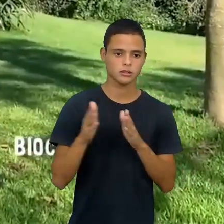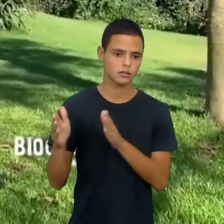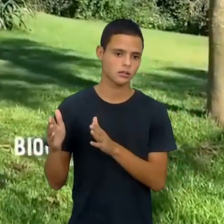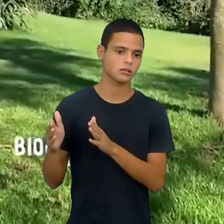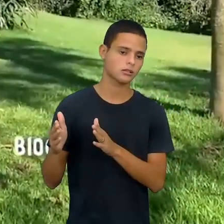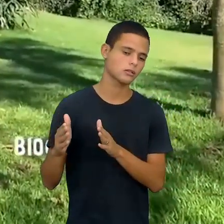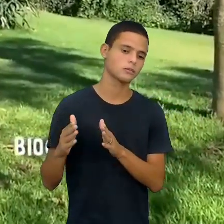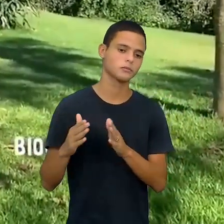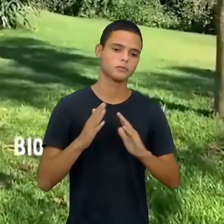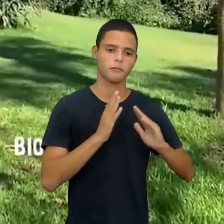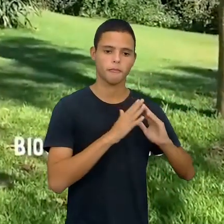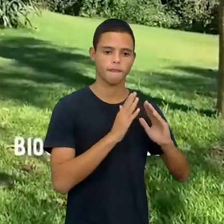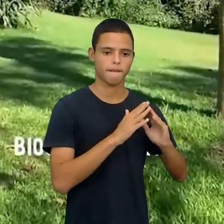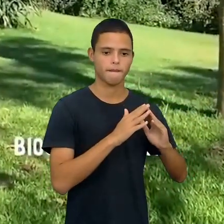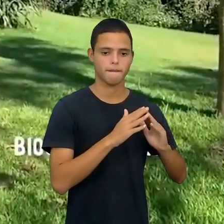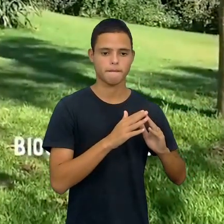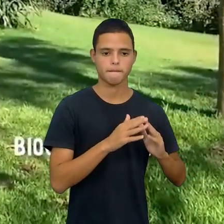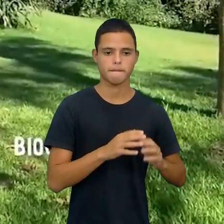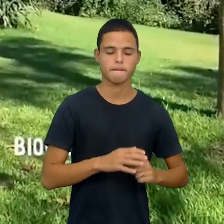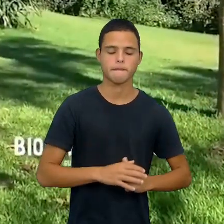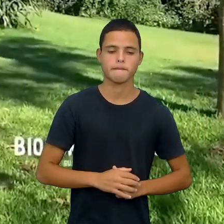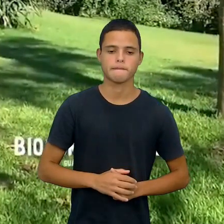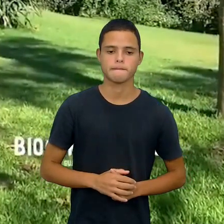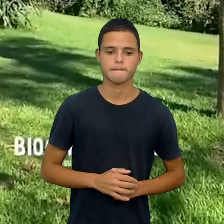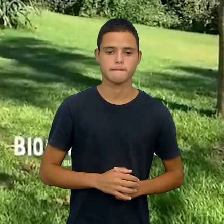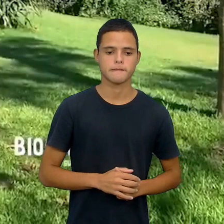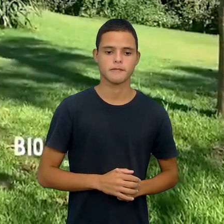e externa da casa que eu vou mostrar para vocês agora.